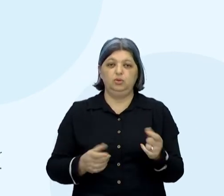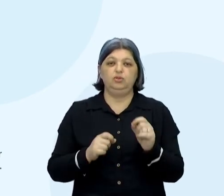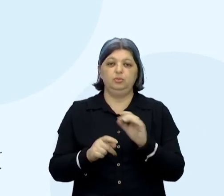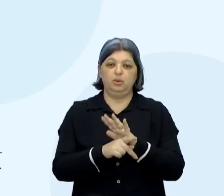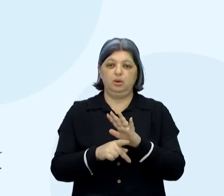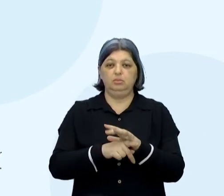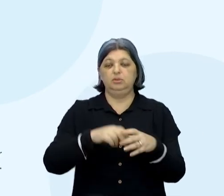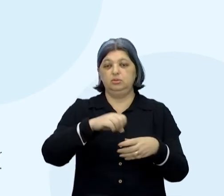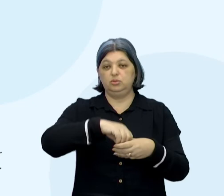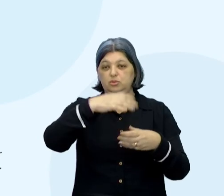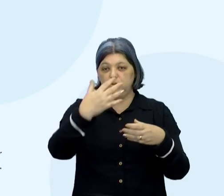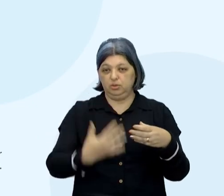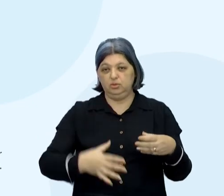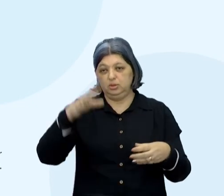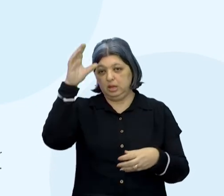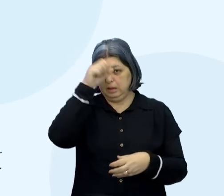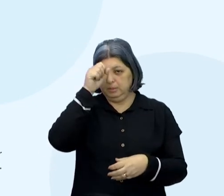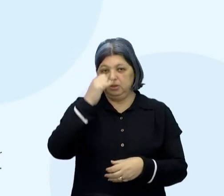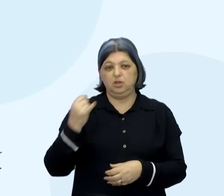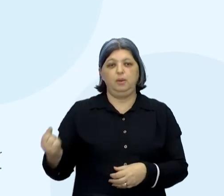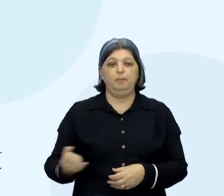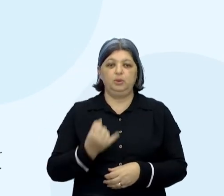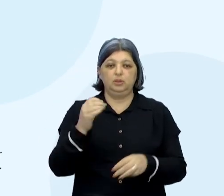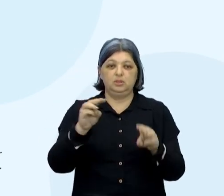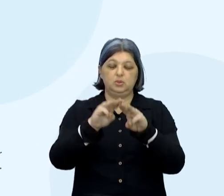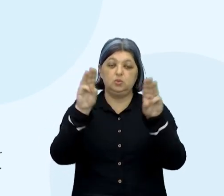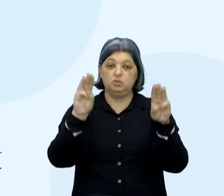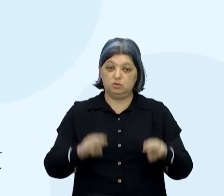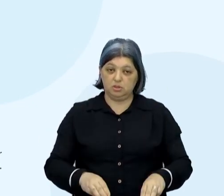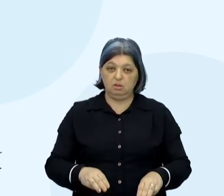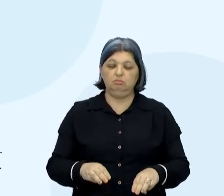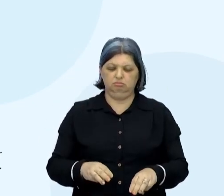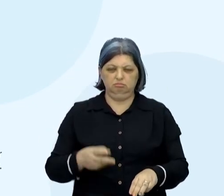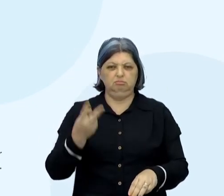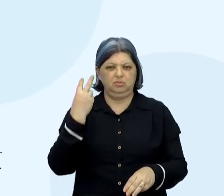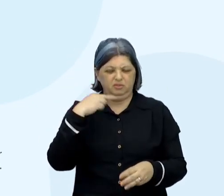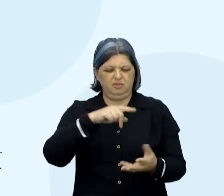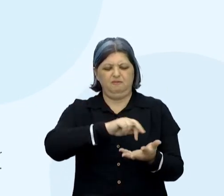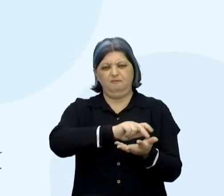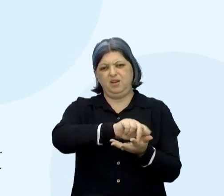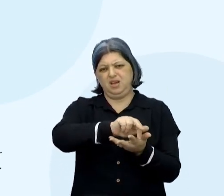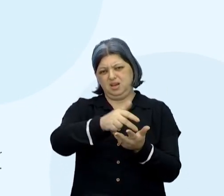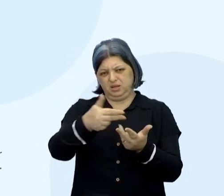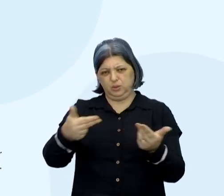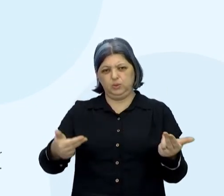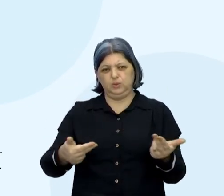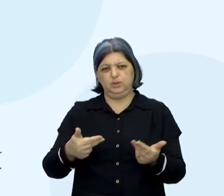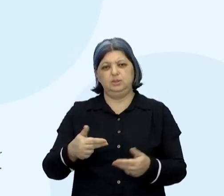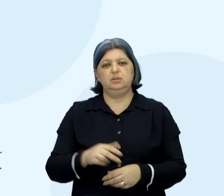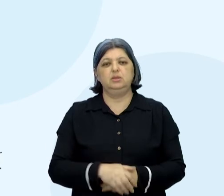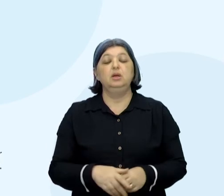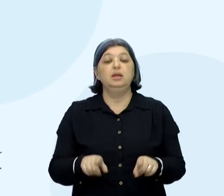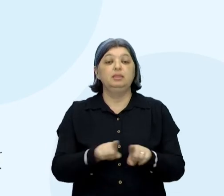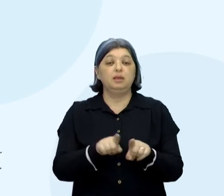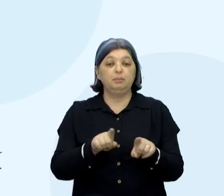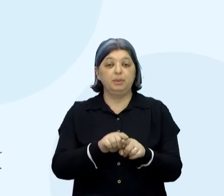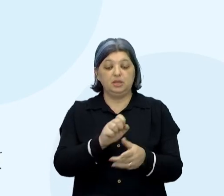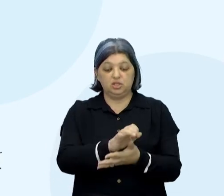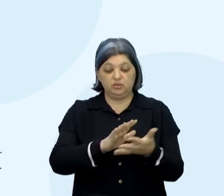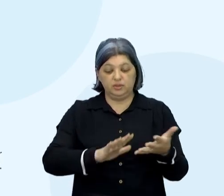conteúdos aprendidos sobre a importância dos museus. Então, a gente viu bastante coisa, né? E resolvemos a atividade